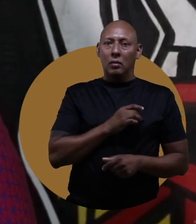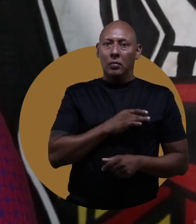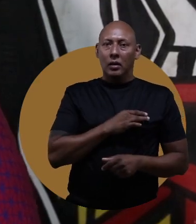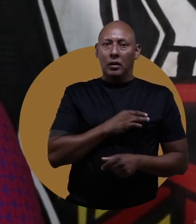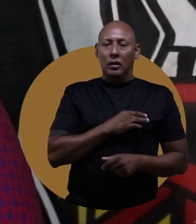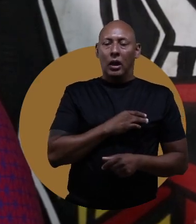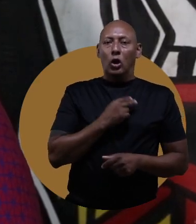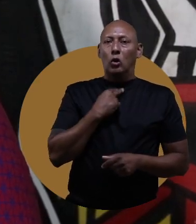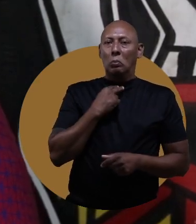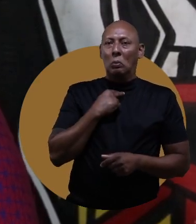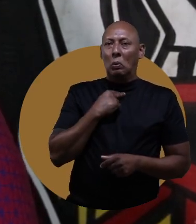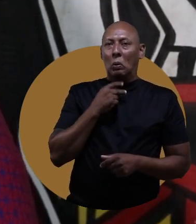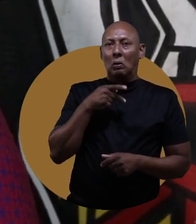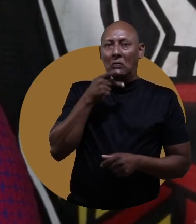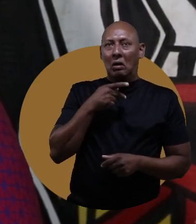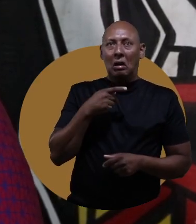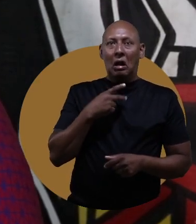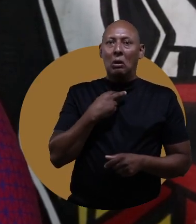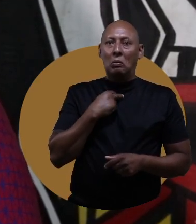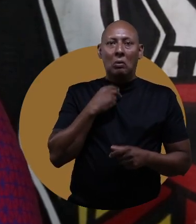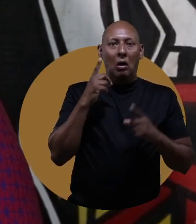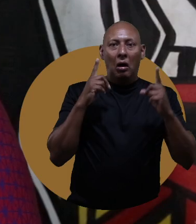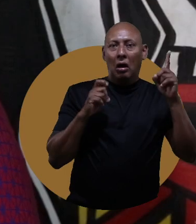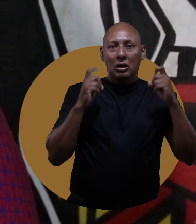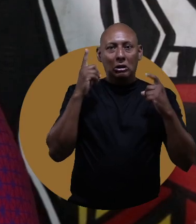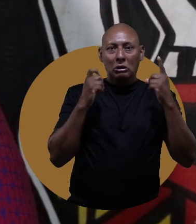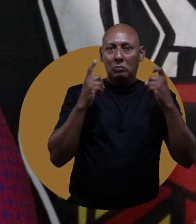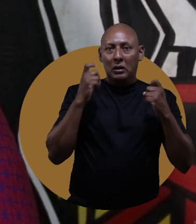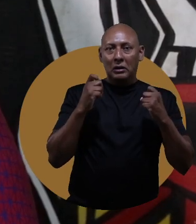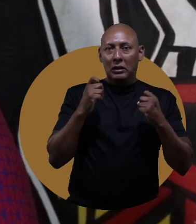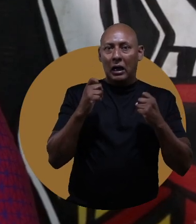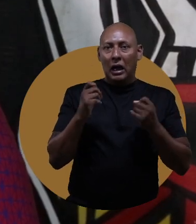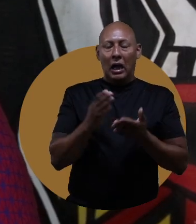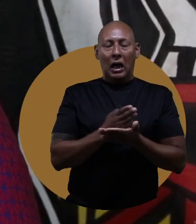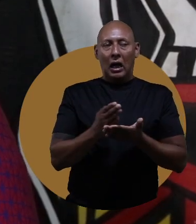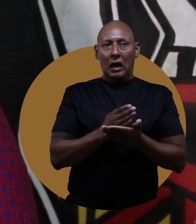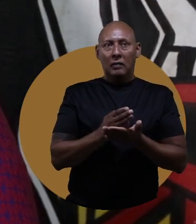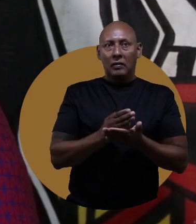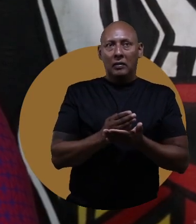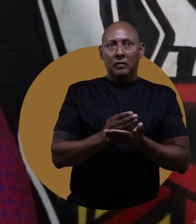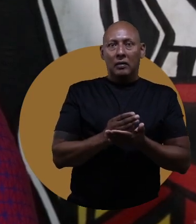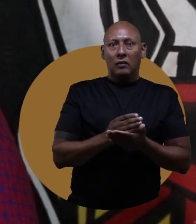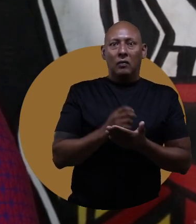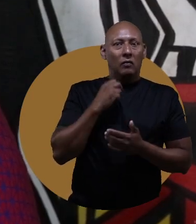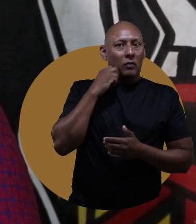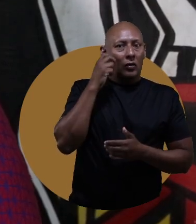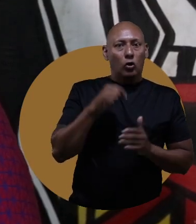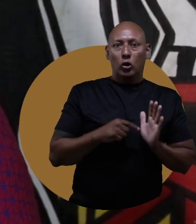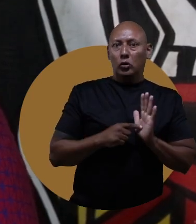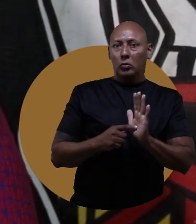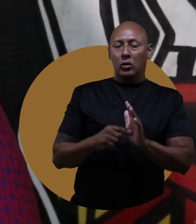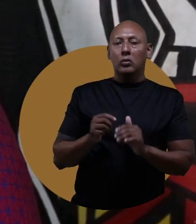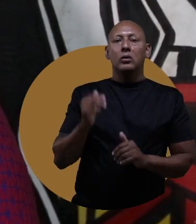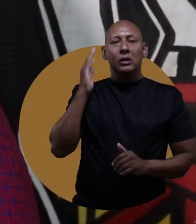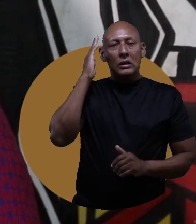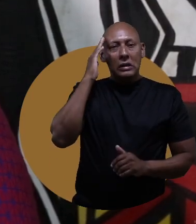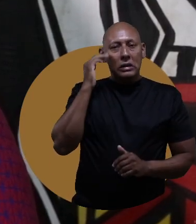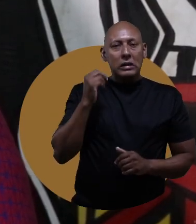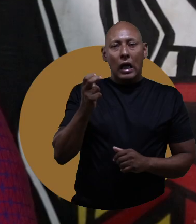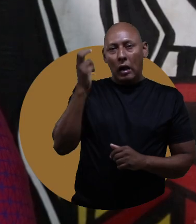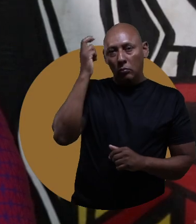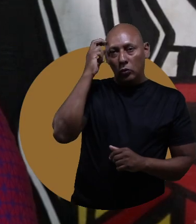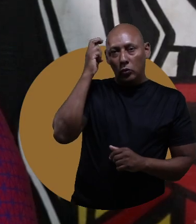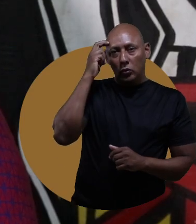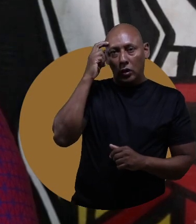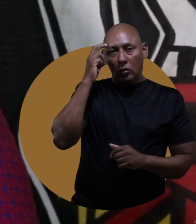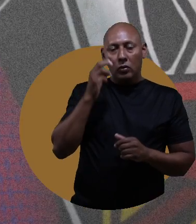precisa falar, ela não precisa se expressar, né? Ela não precisa mostrar seus talentos. Então, é uma classe que